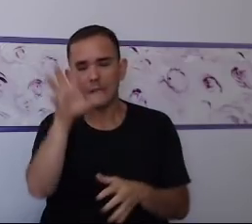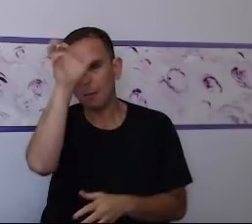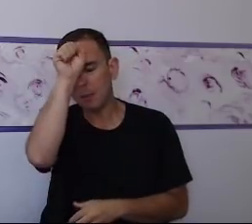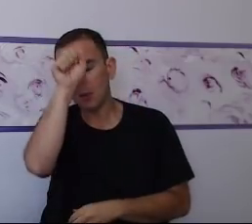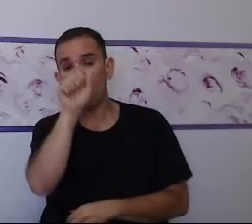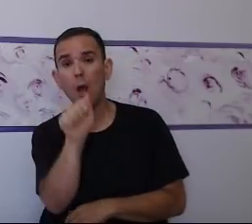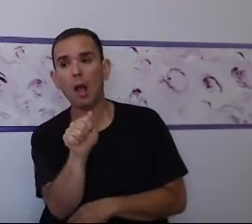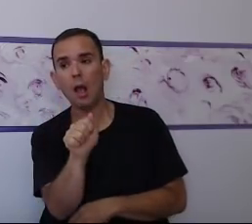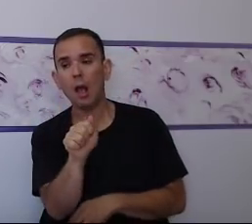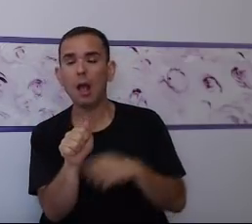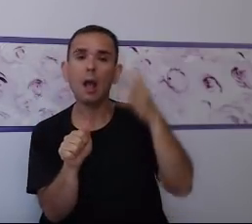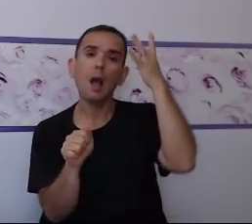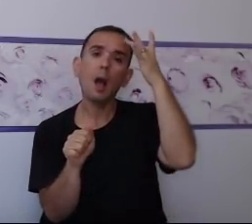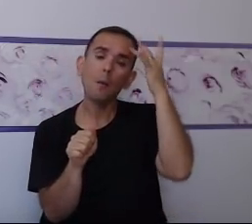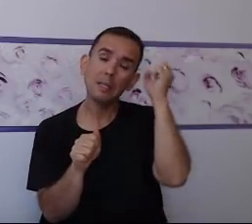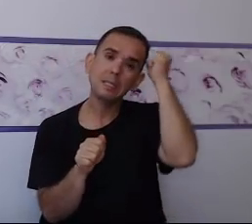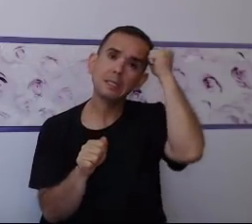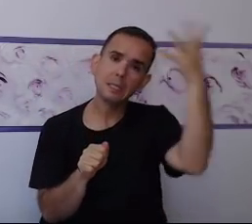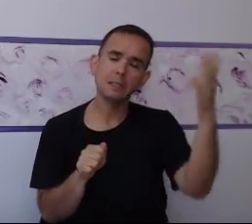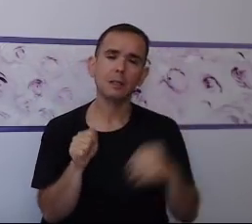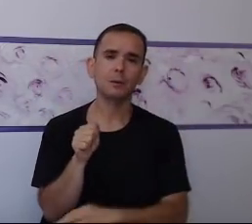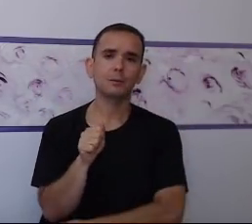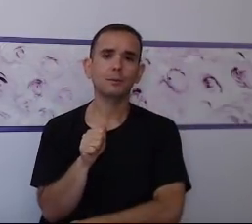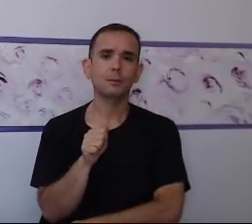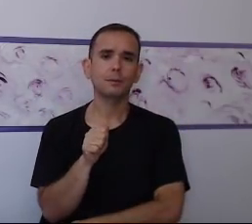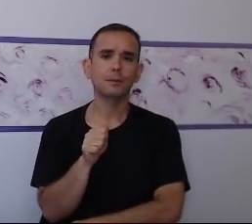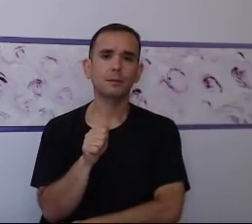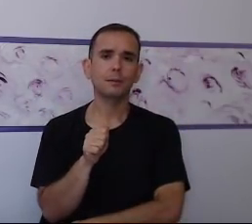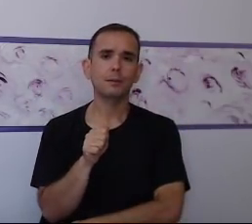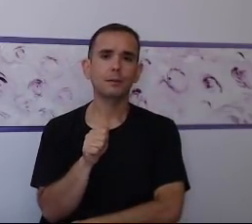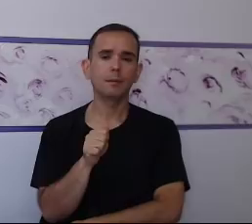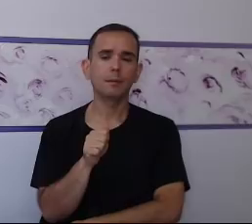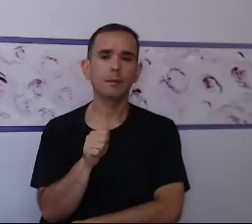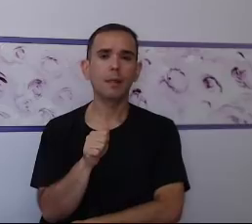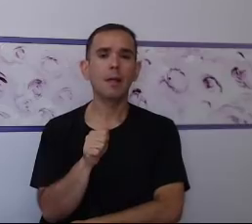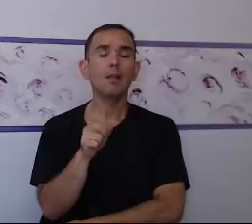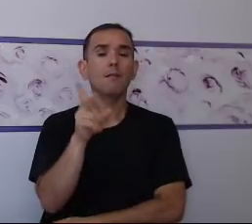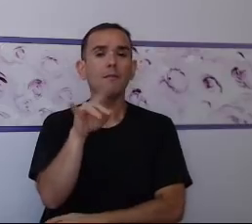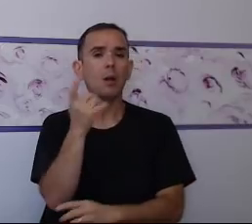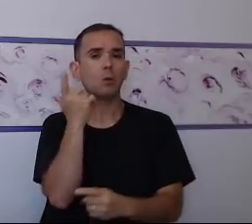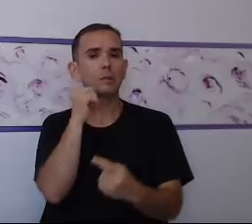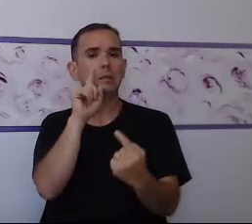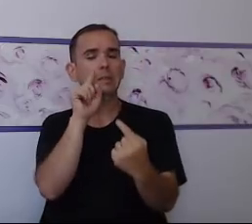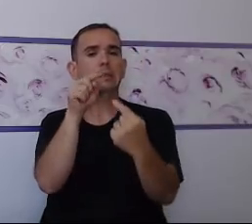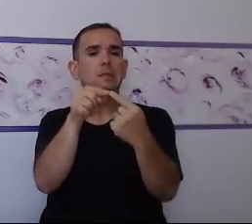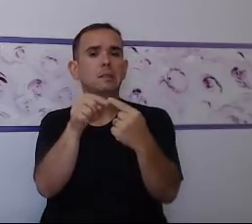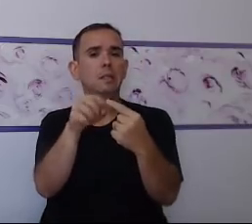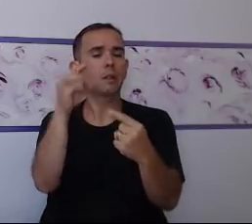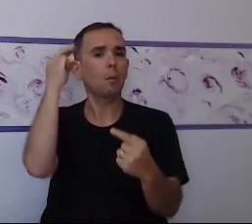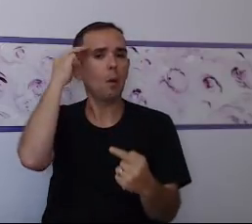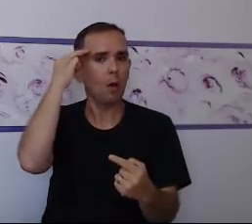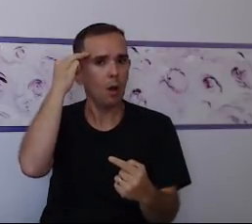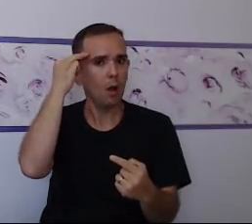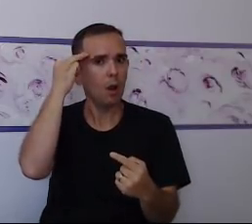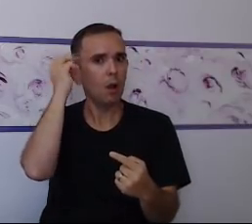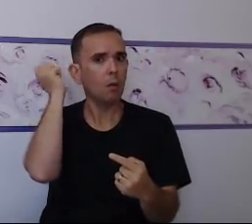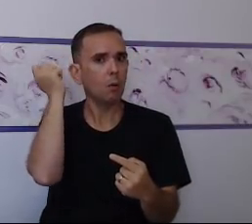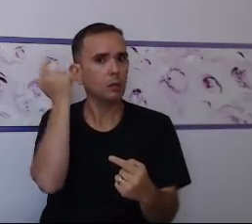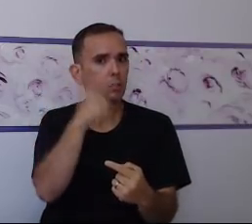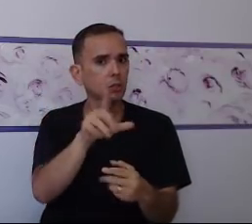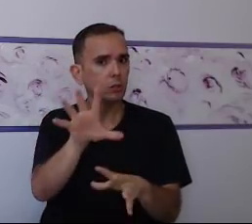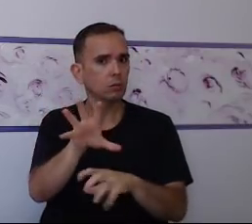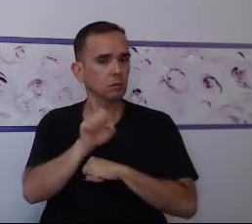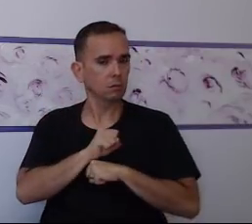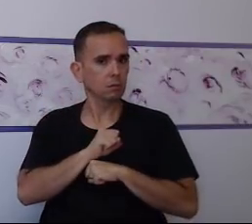amanhã ele já esqueceu o A. Então muitas vezes amanhã a gente vai ter que retomar esse A, para que essa memória, para a gente consiga adquirir,